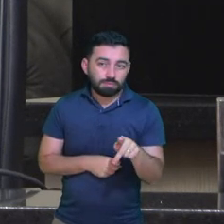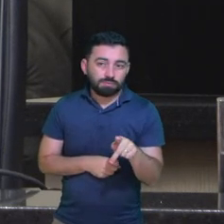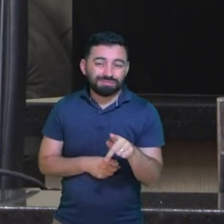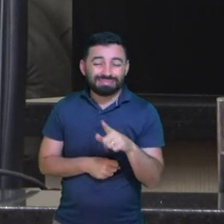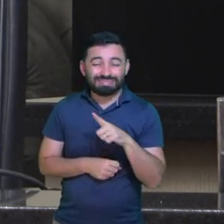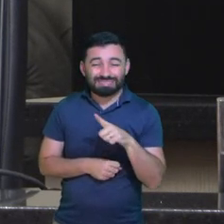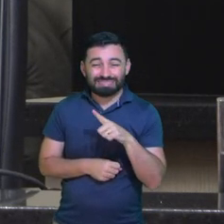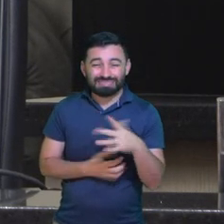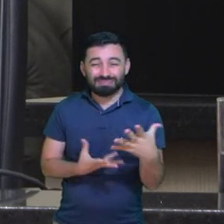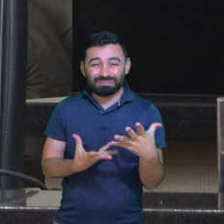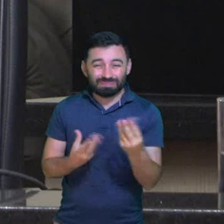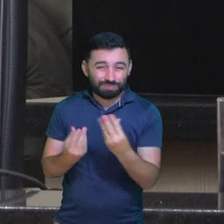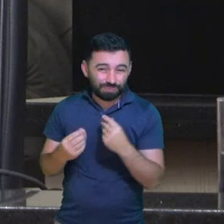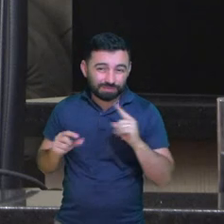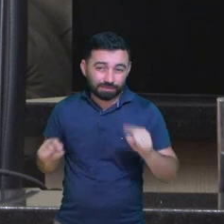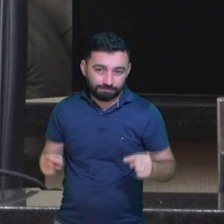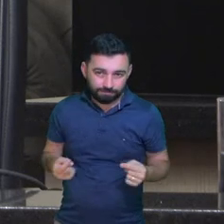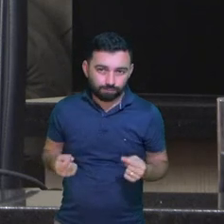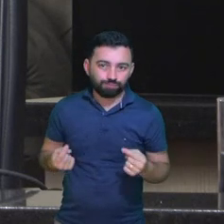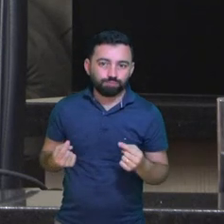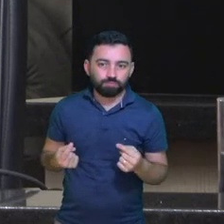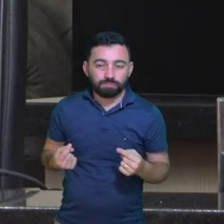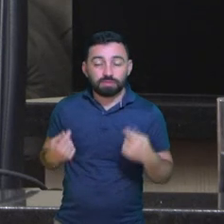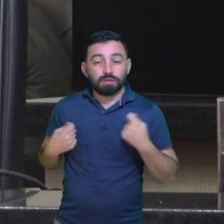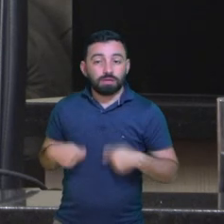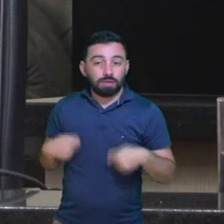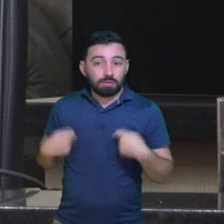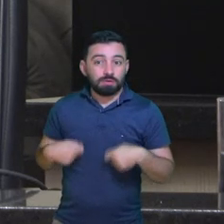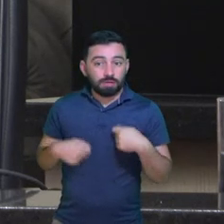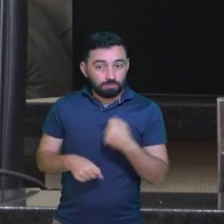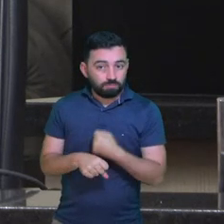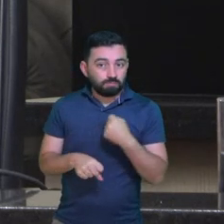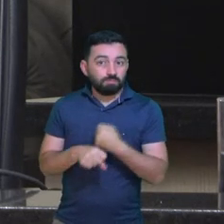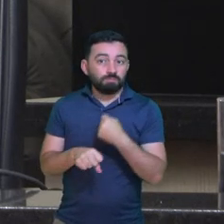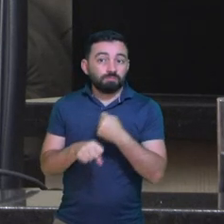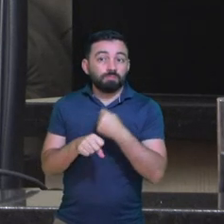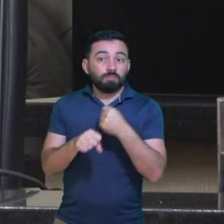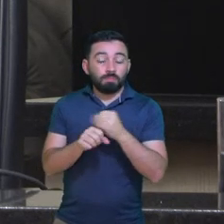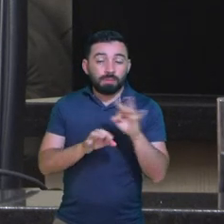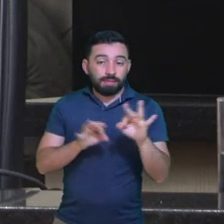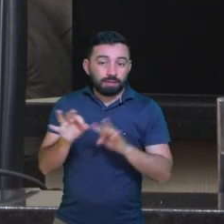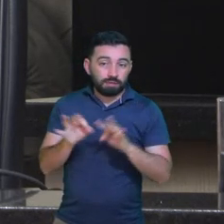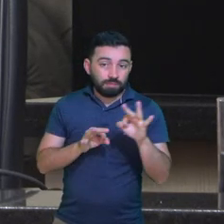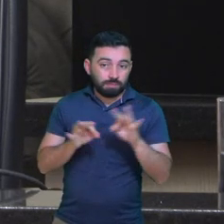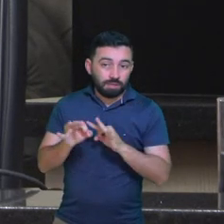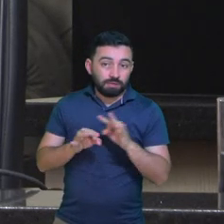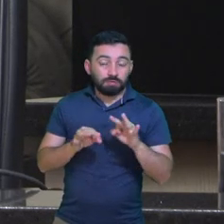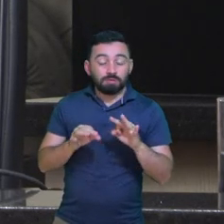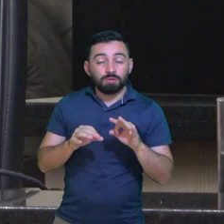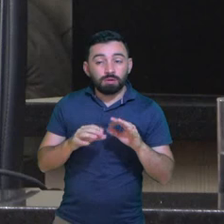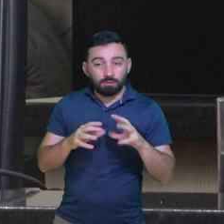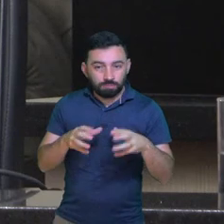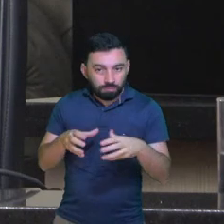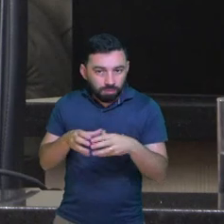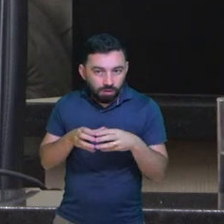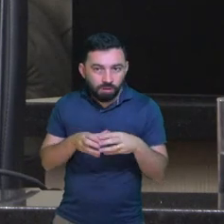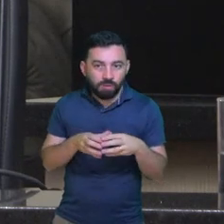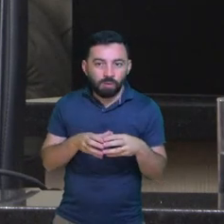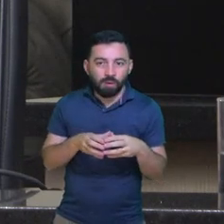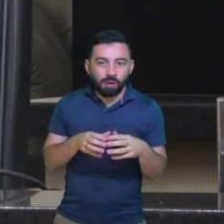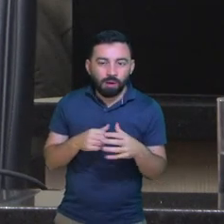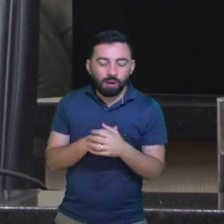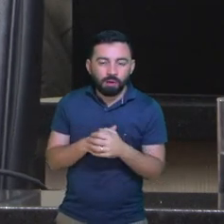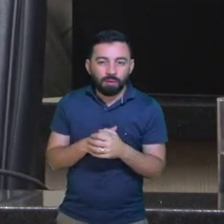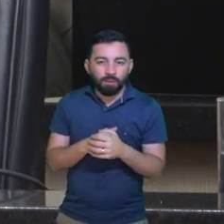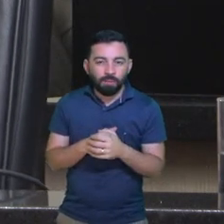muitos desafios precisamos construir um planejamento coletivo né hoje enquanto